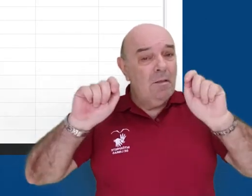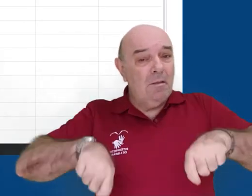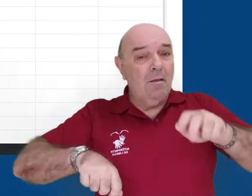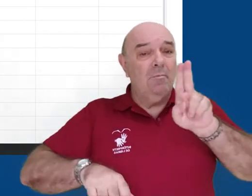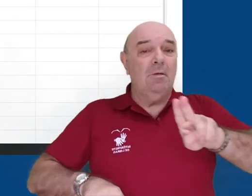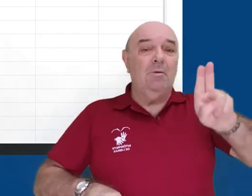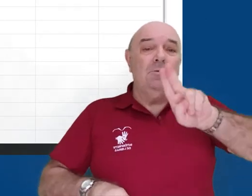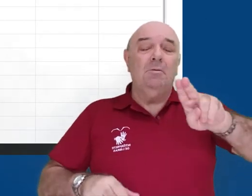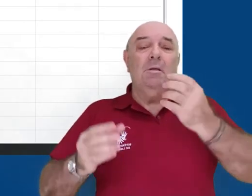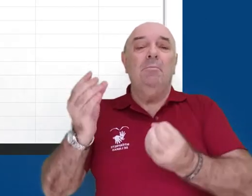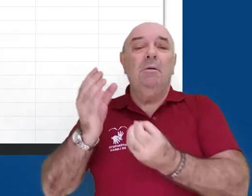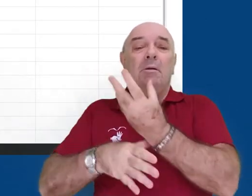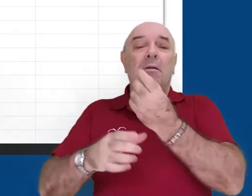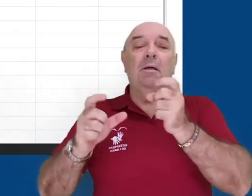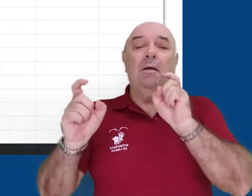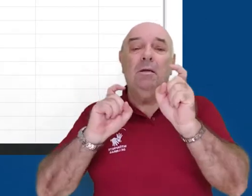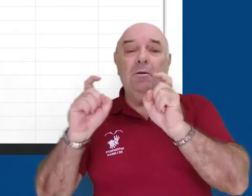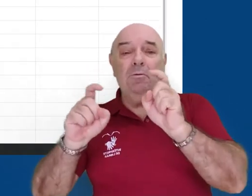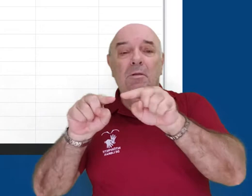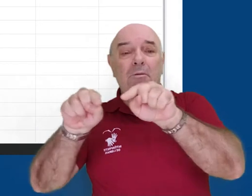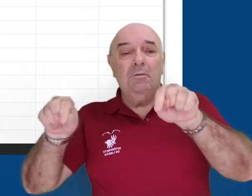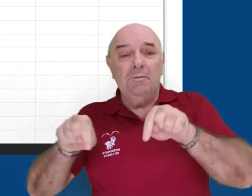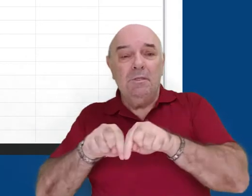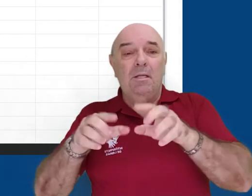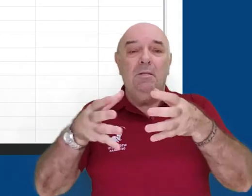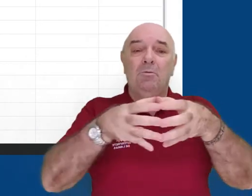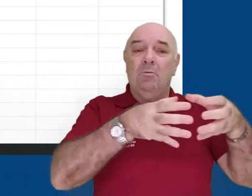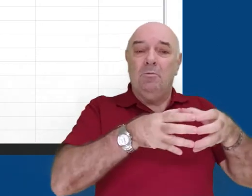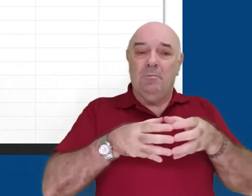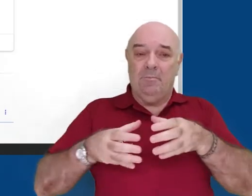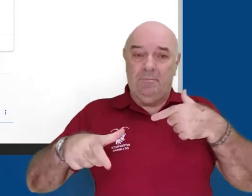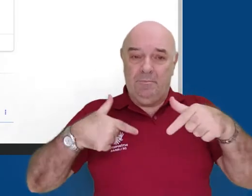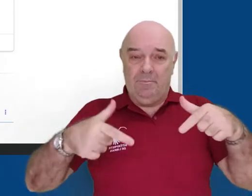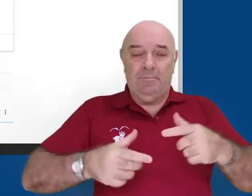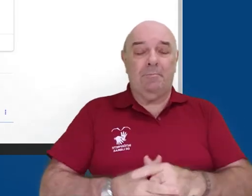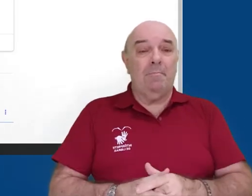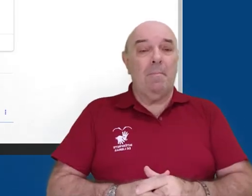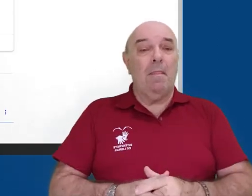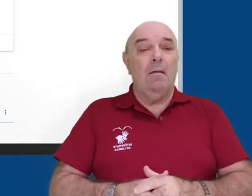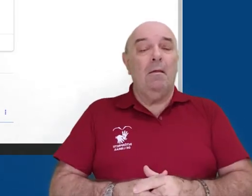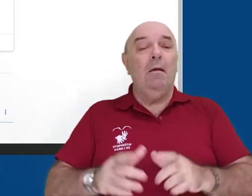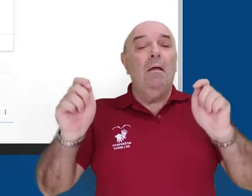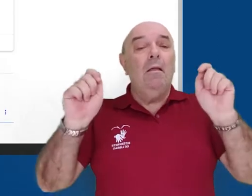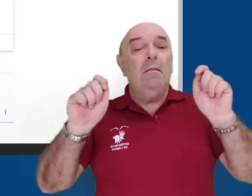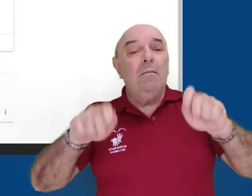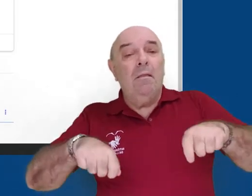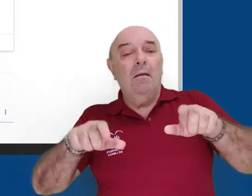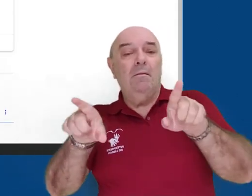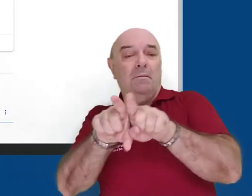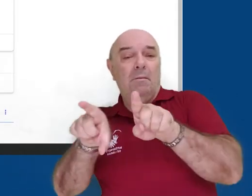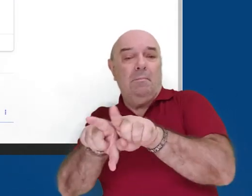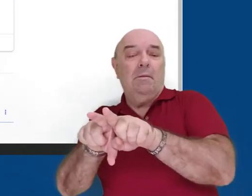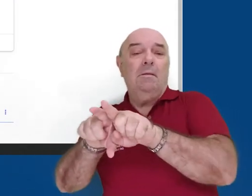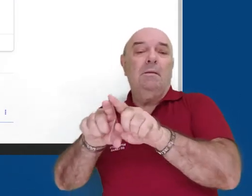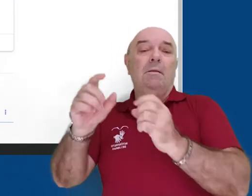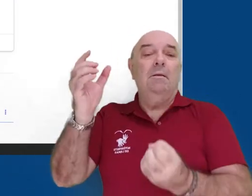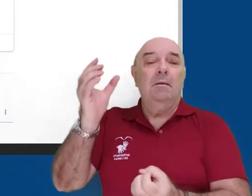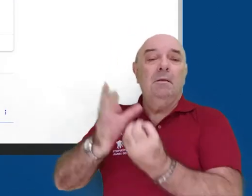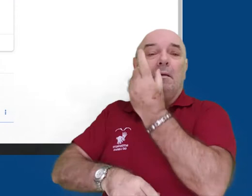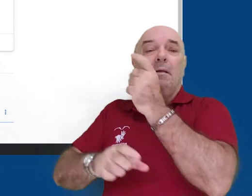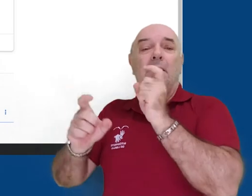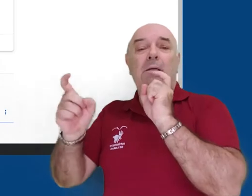por exemplo, para criar salas de reuniões para os grupos de trabalho. Também é possível criar uma sala de reunião